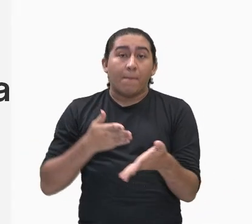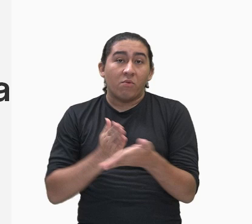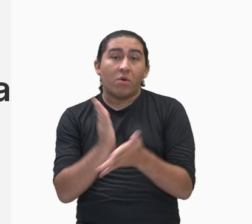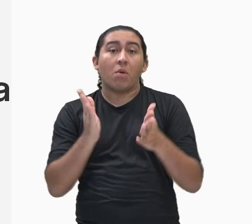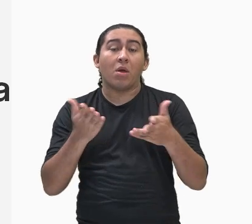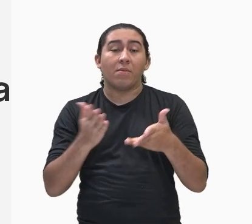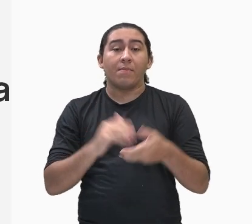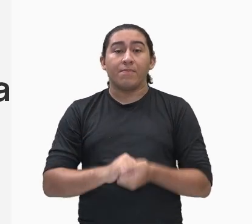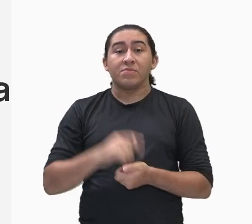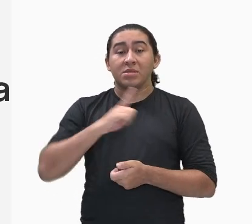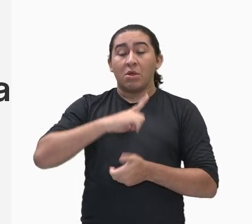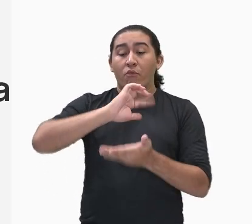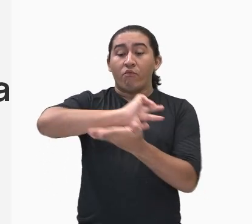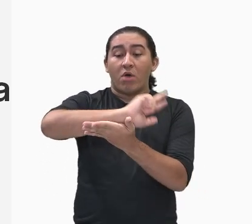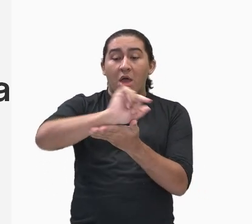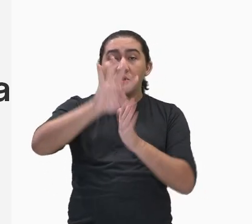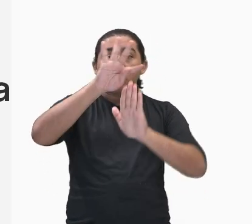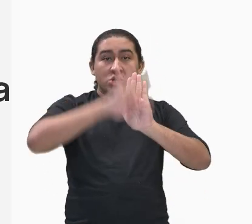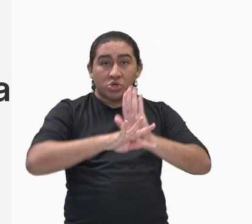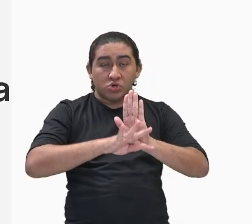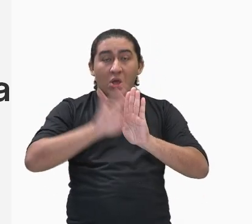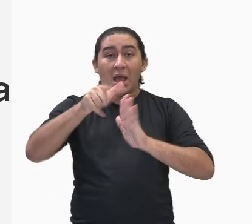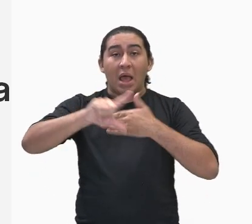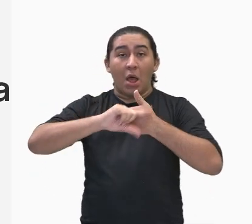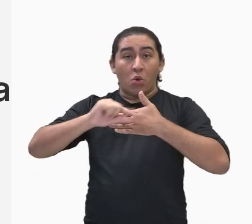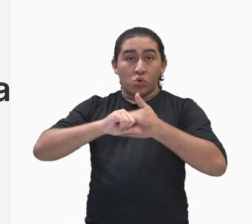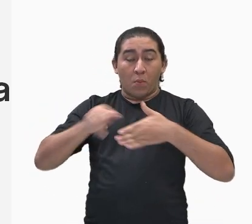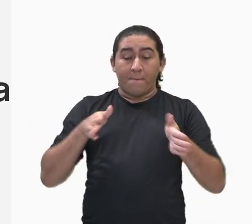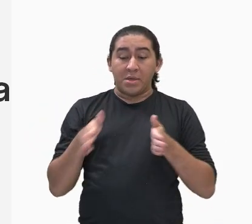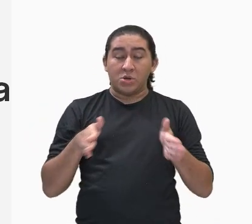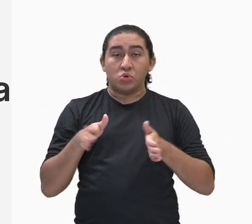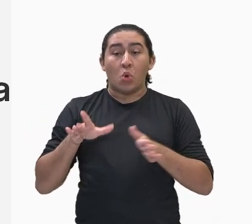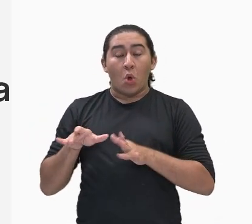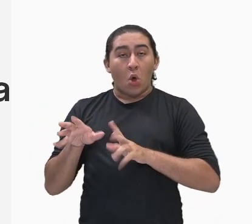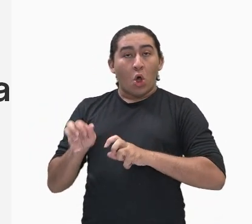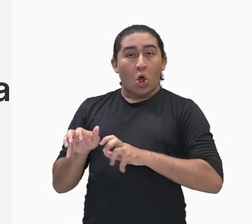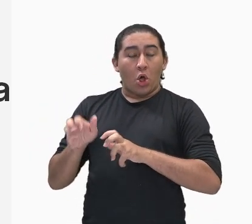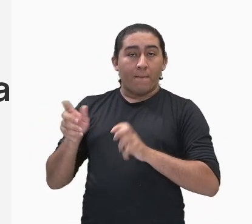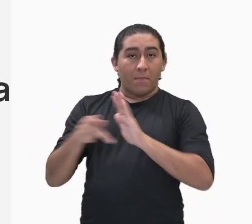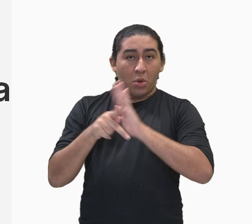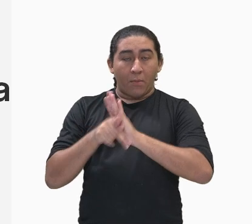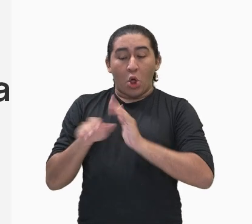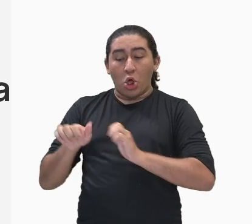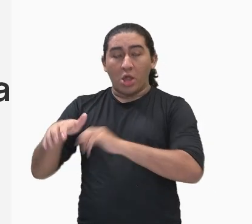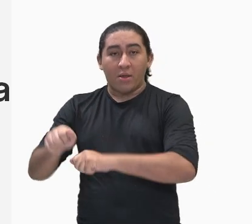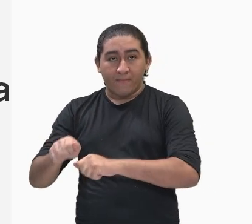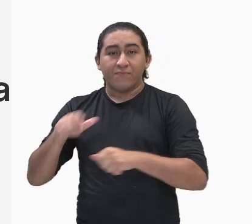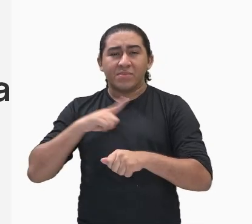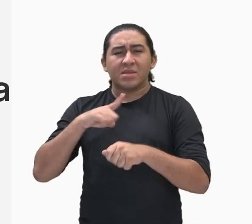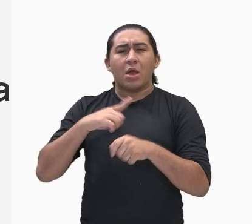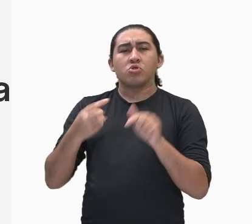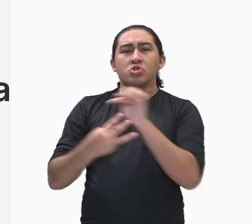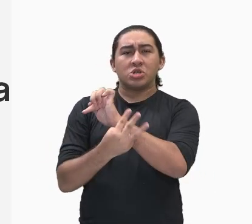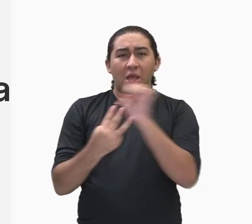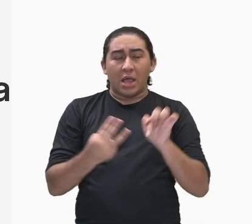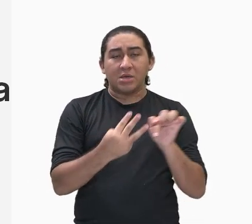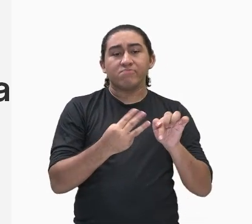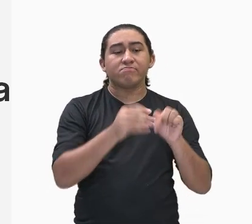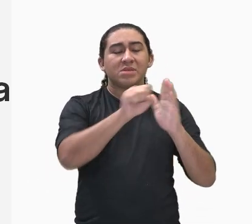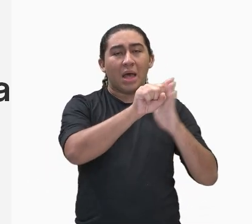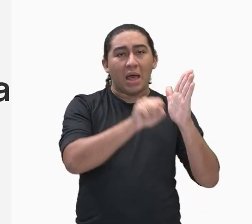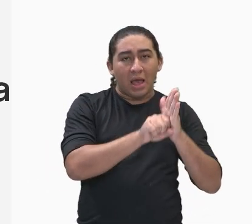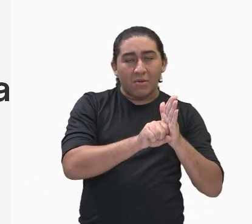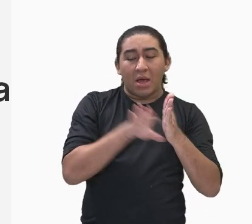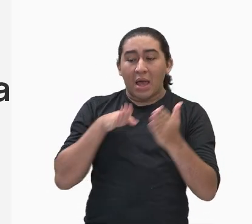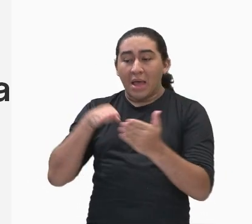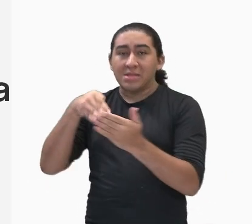de textos e autores do período colonial, compreendendo os 3 primeiros séculos desde a conquista portuguesa.